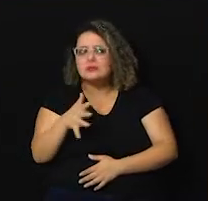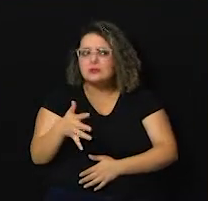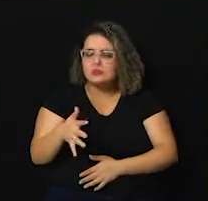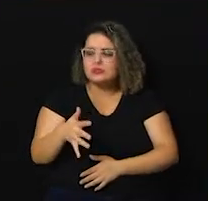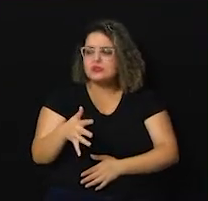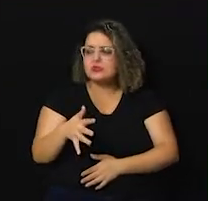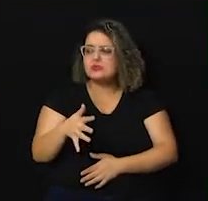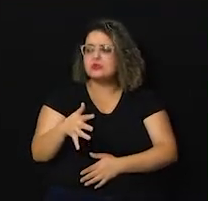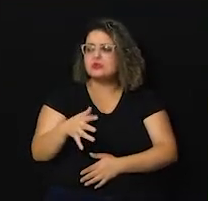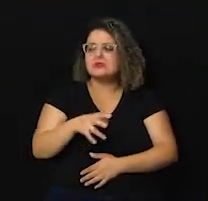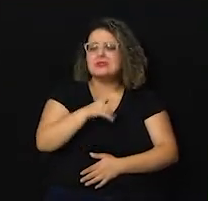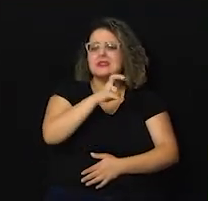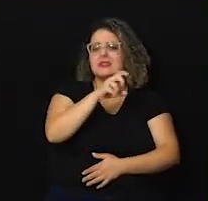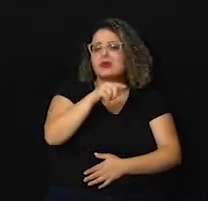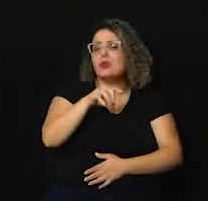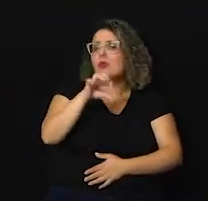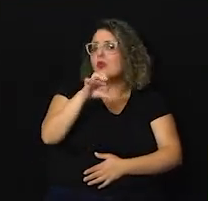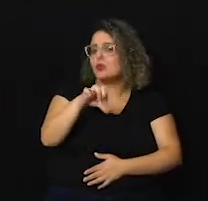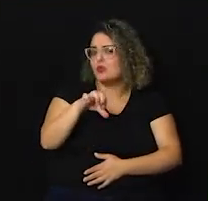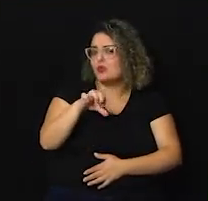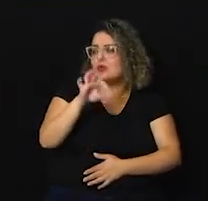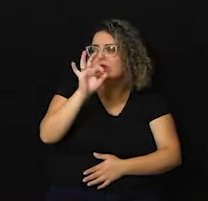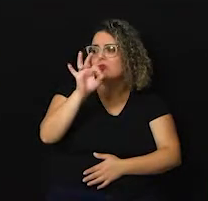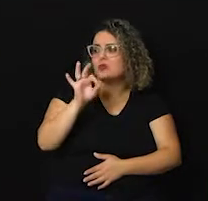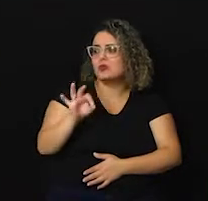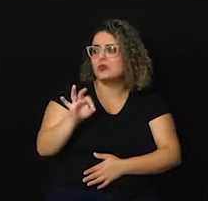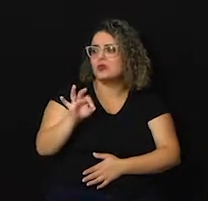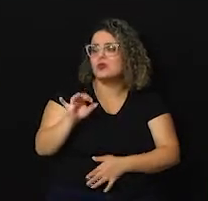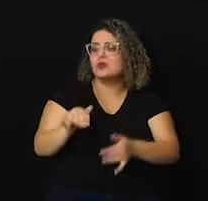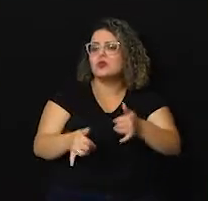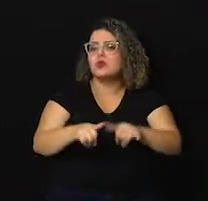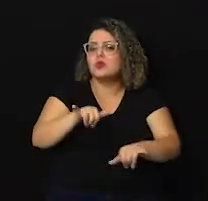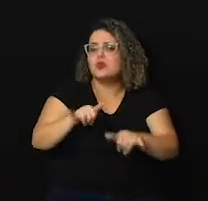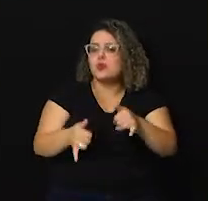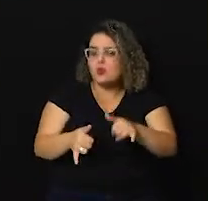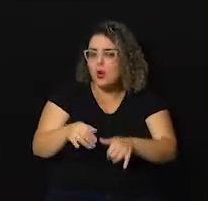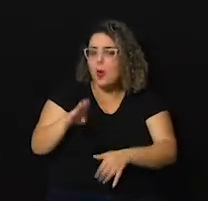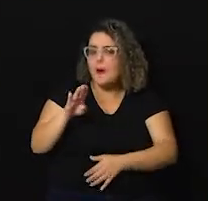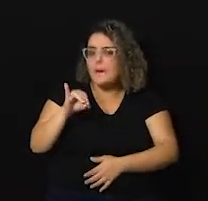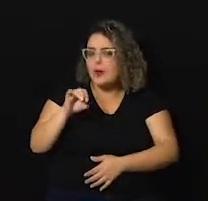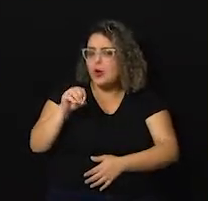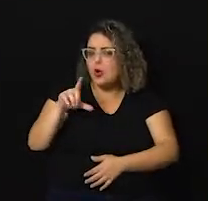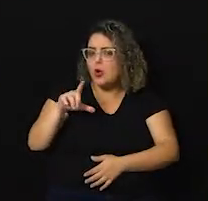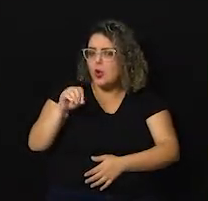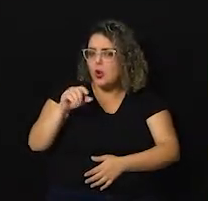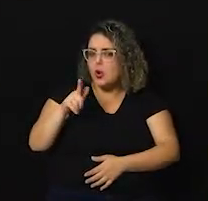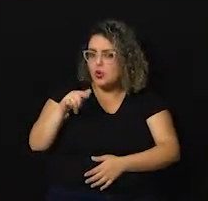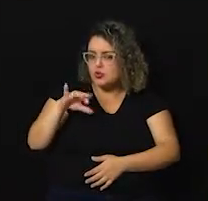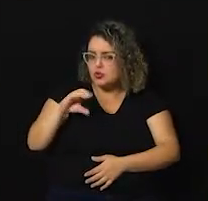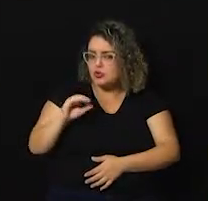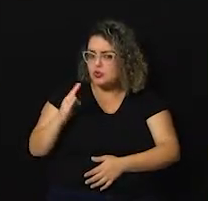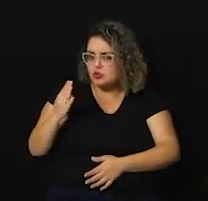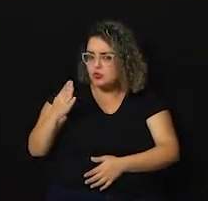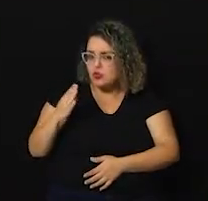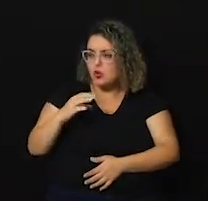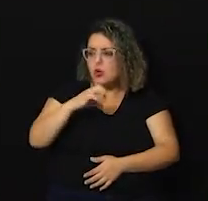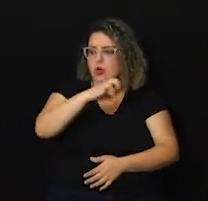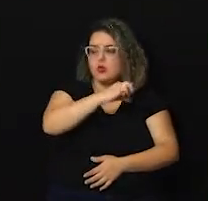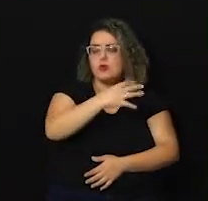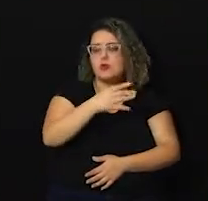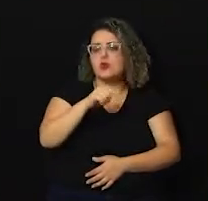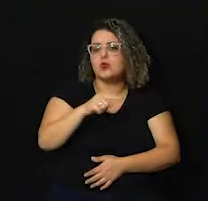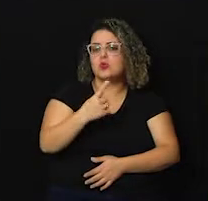aí de 5,9 que são químicos ou biológicos e